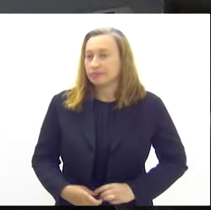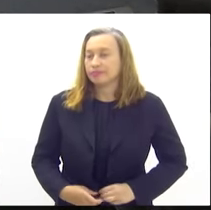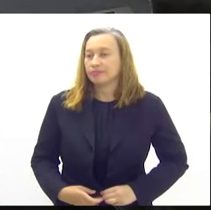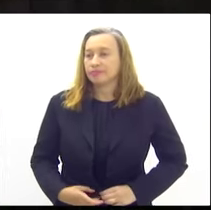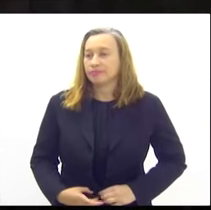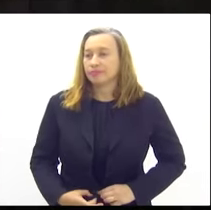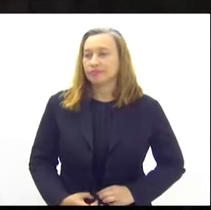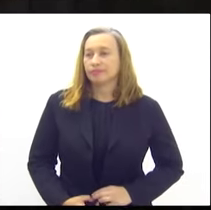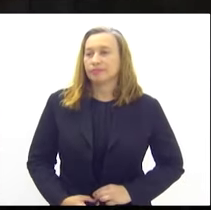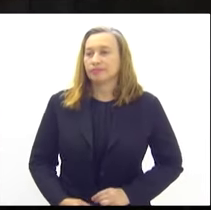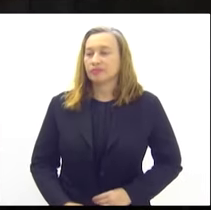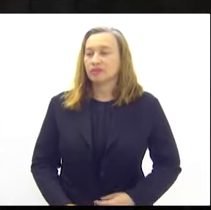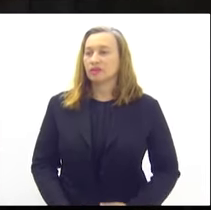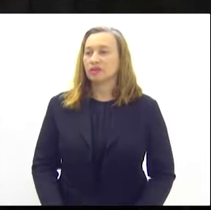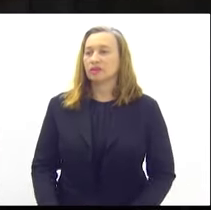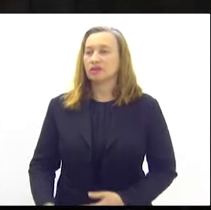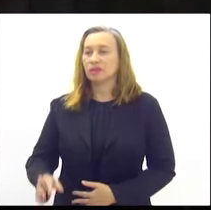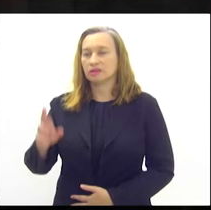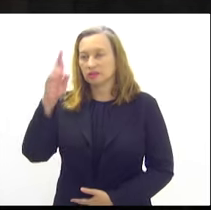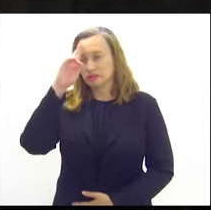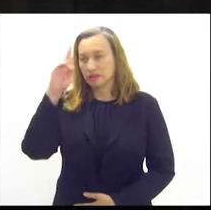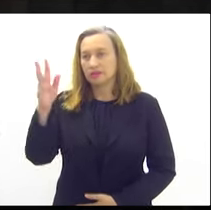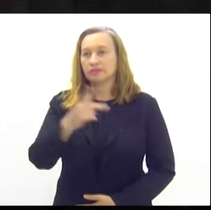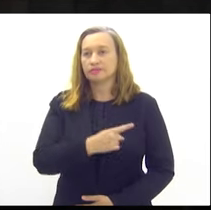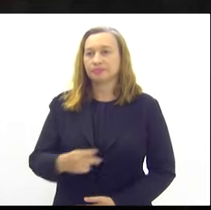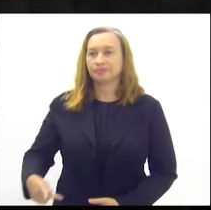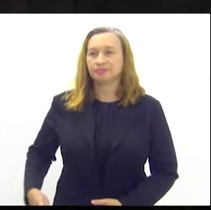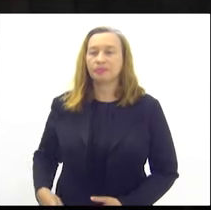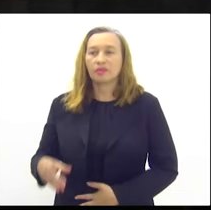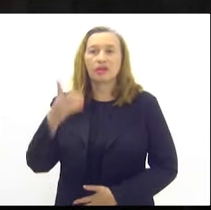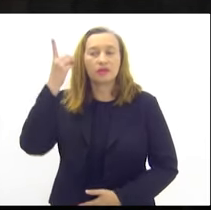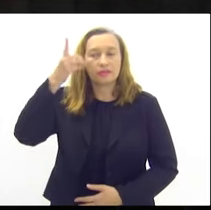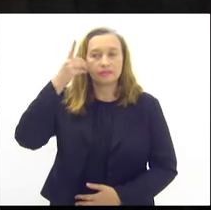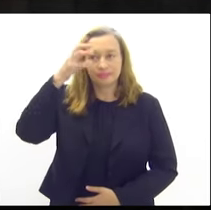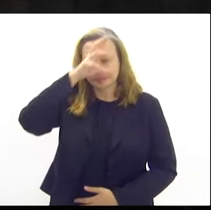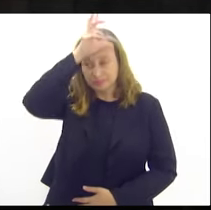Senhora Presidente, deputada Tia Ju,